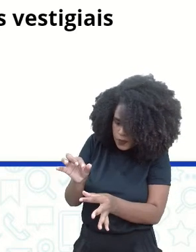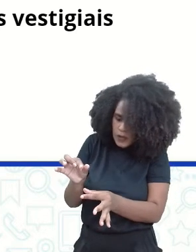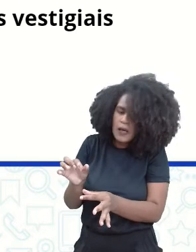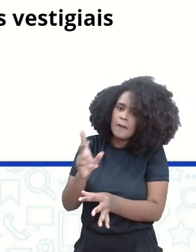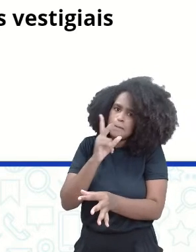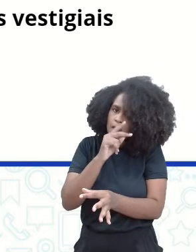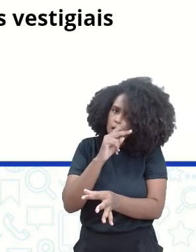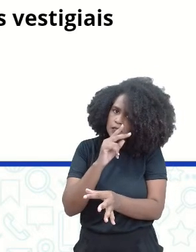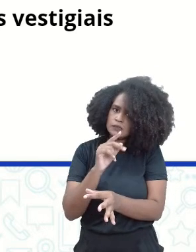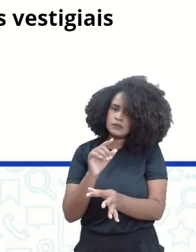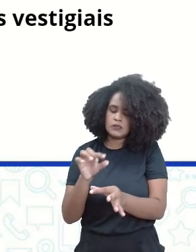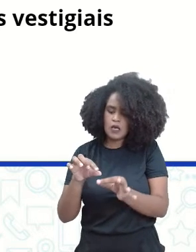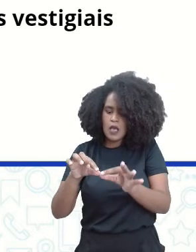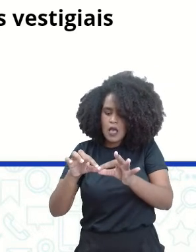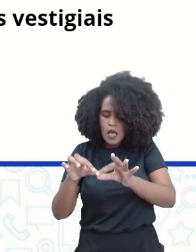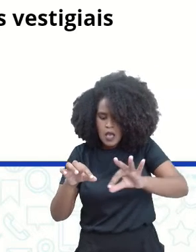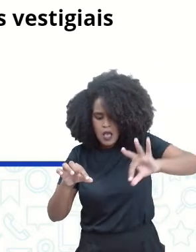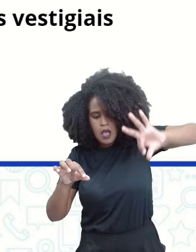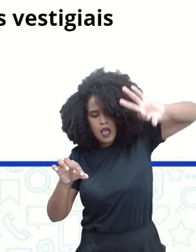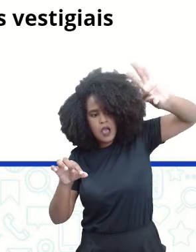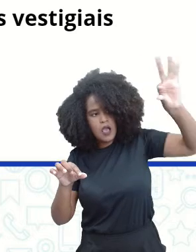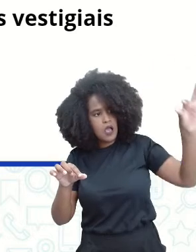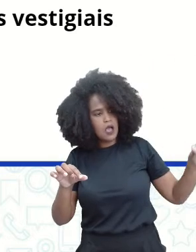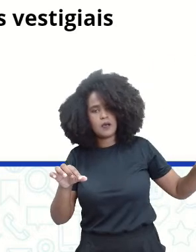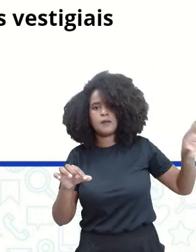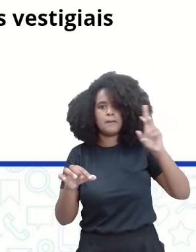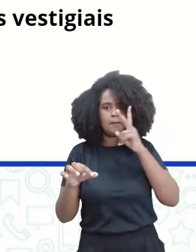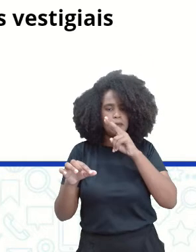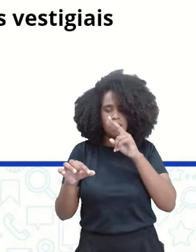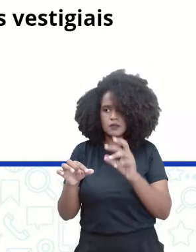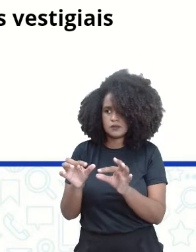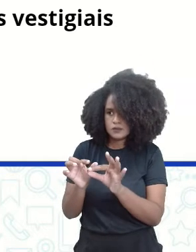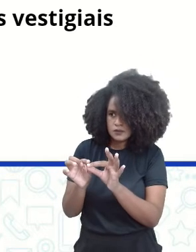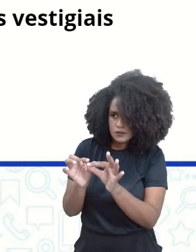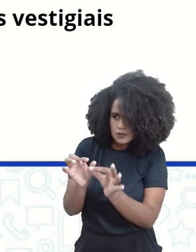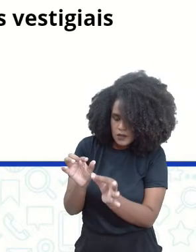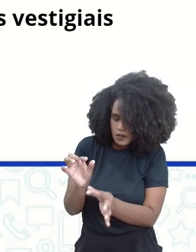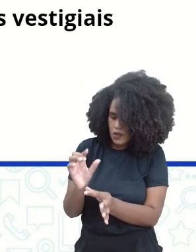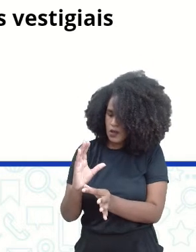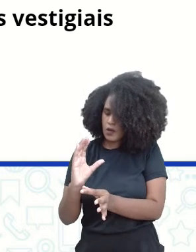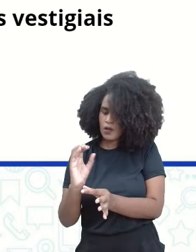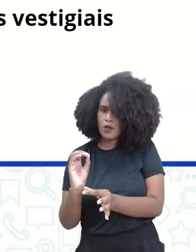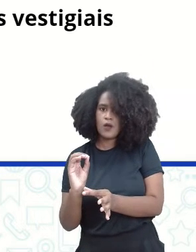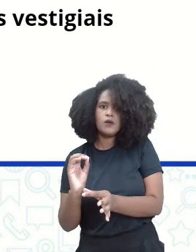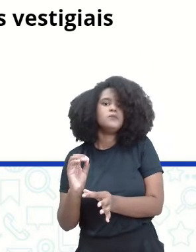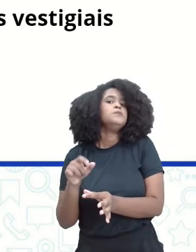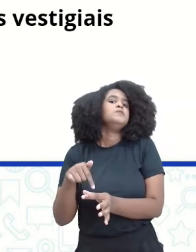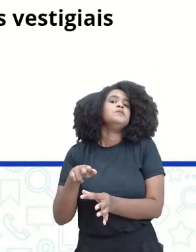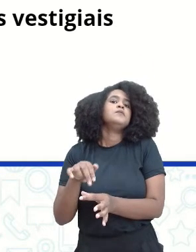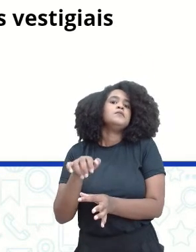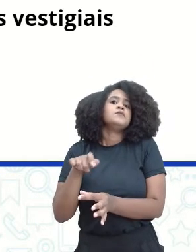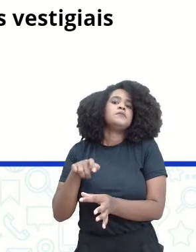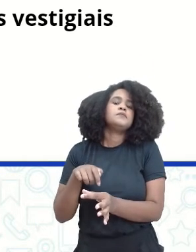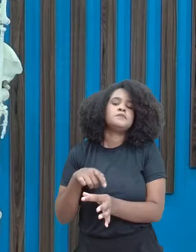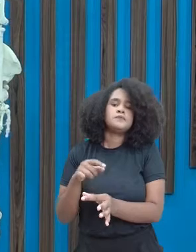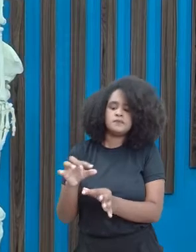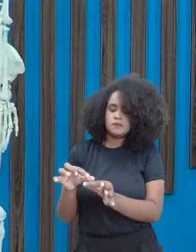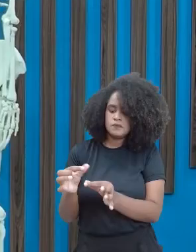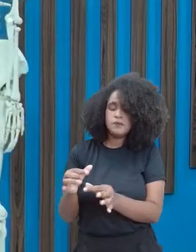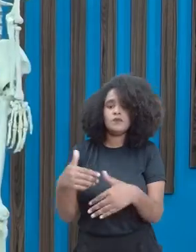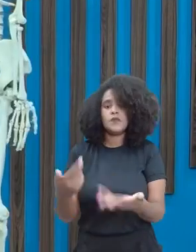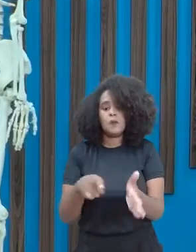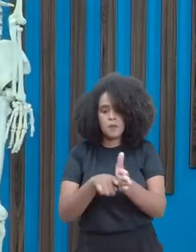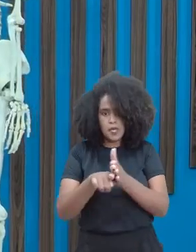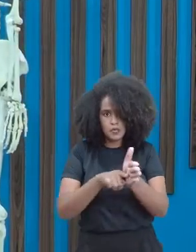possível cauda. É a partir desse cóccixzinho aqui que os